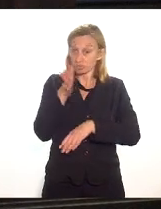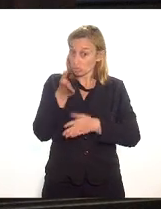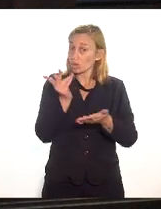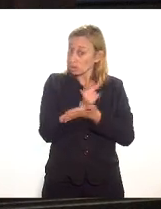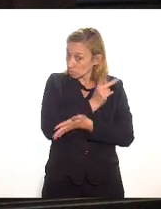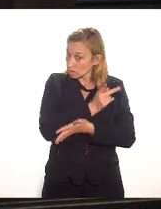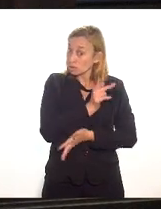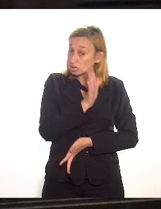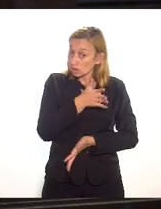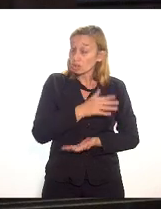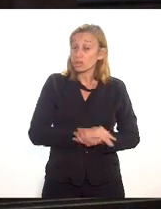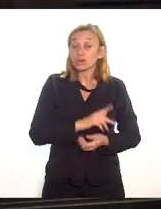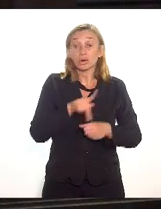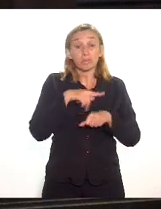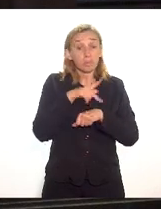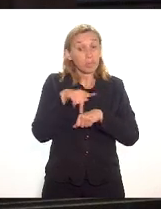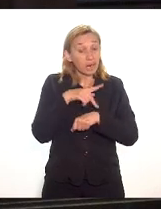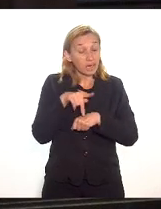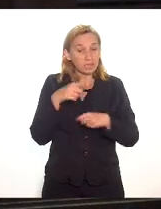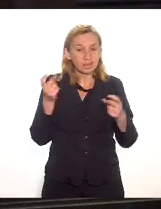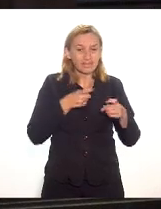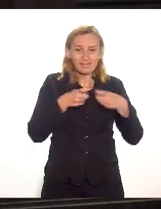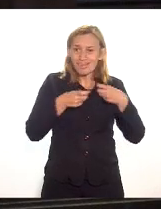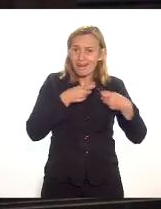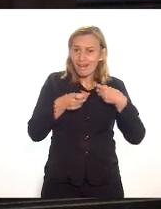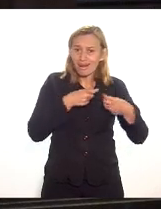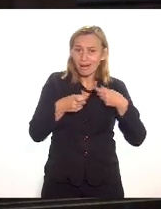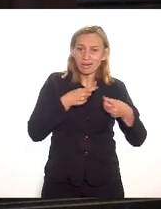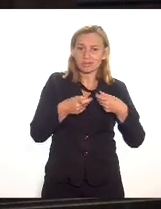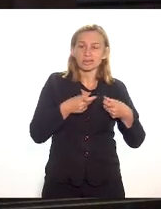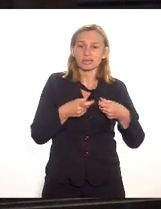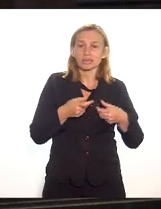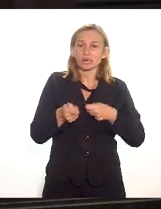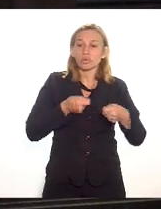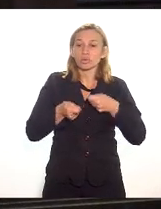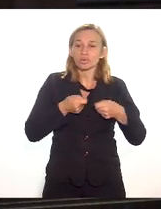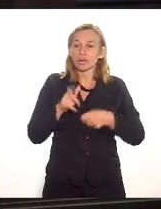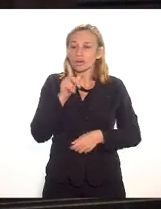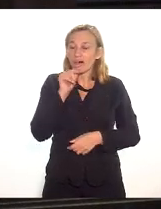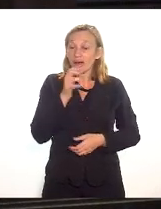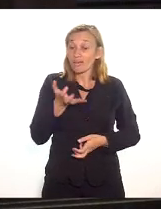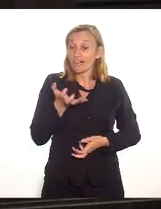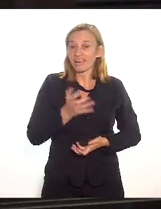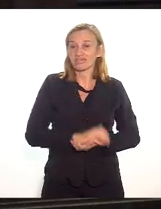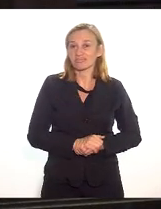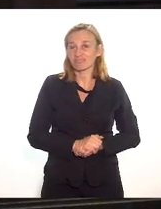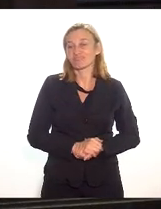aconteceu, inclusive, países entrarão em guerra por causa do controle das reservas hídricas,